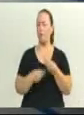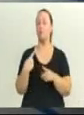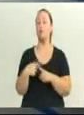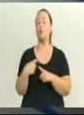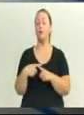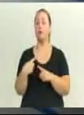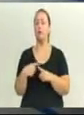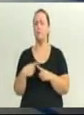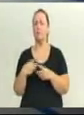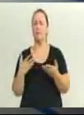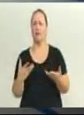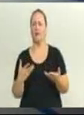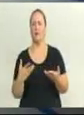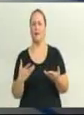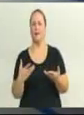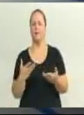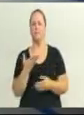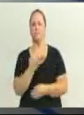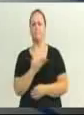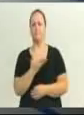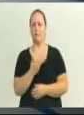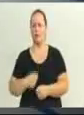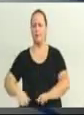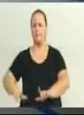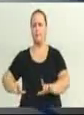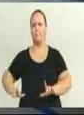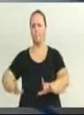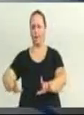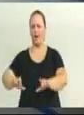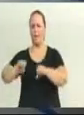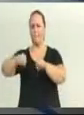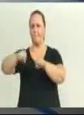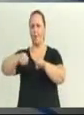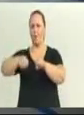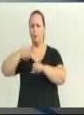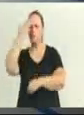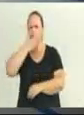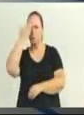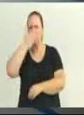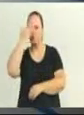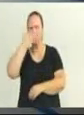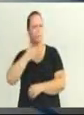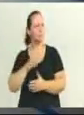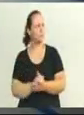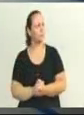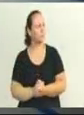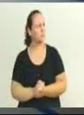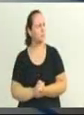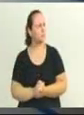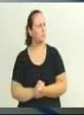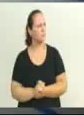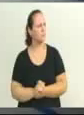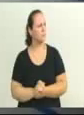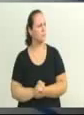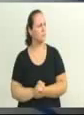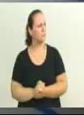errado, só por causa que a placa aqui ó, a placa tá sem visibilidade, a placa, tá sem visibilidade. Fala aí, tu vai botar a moto no pátio?